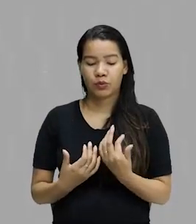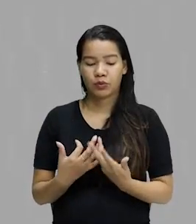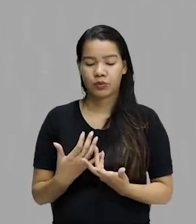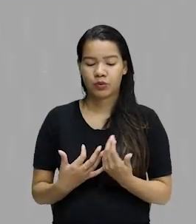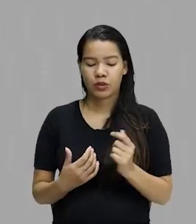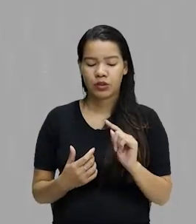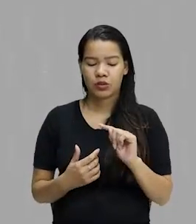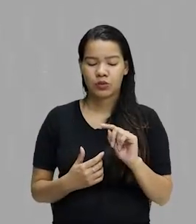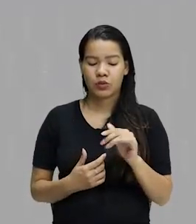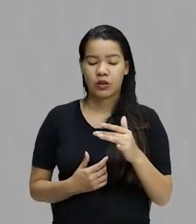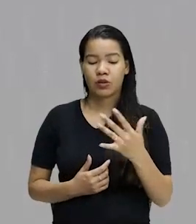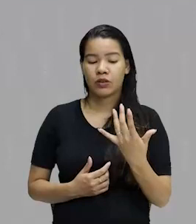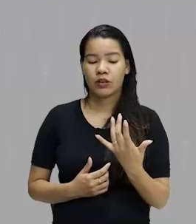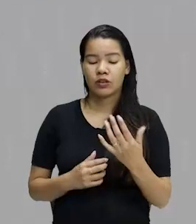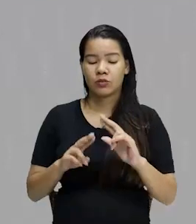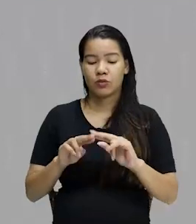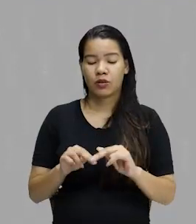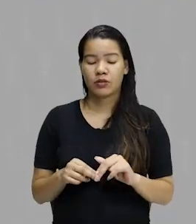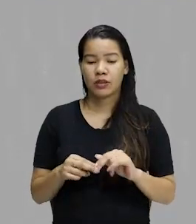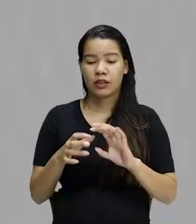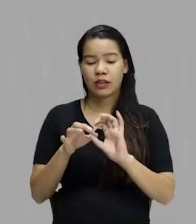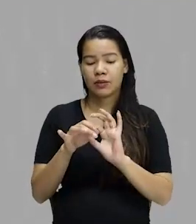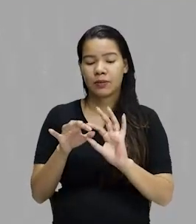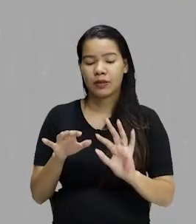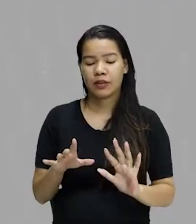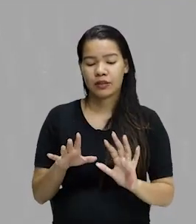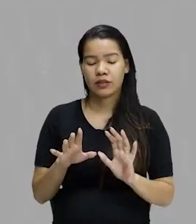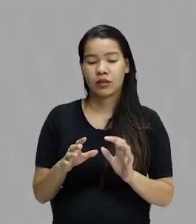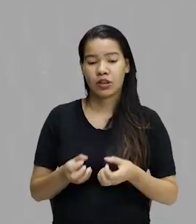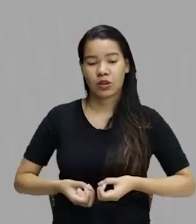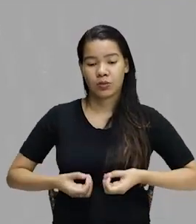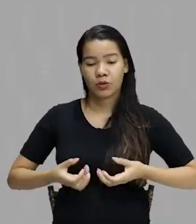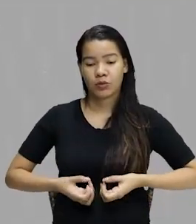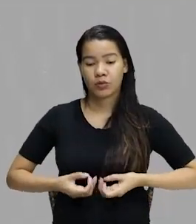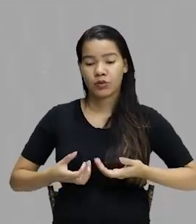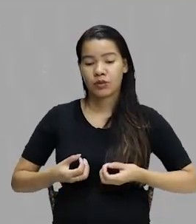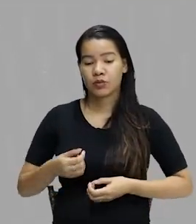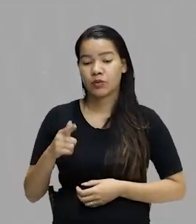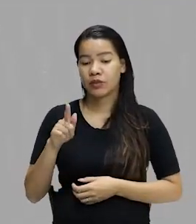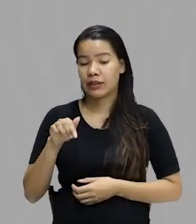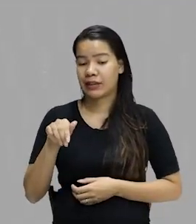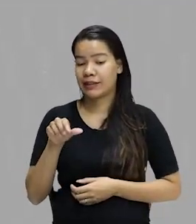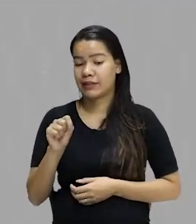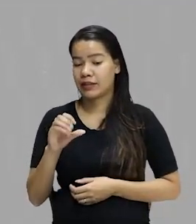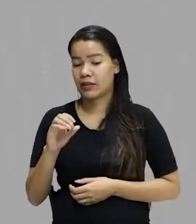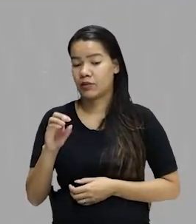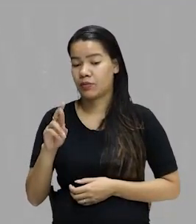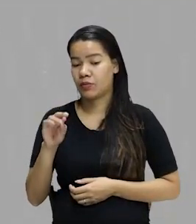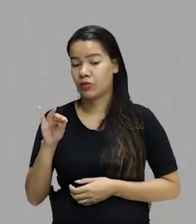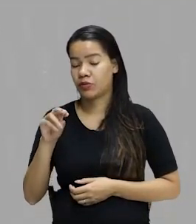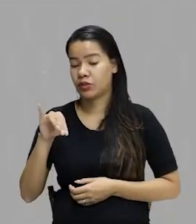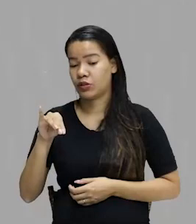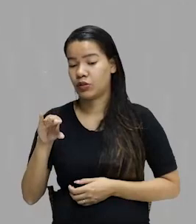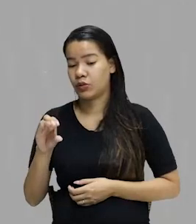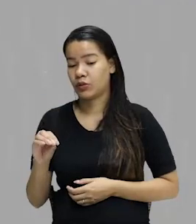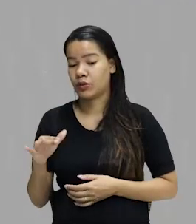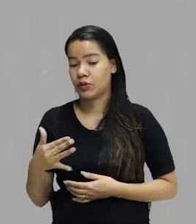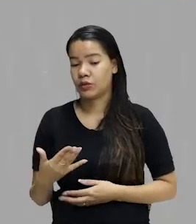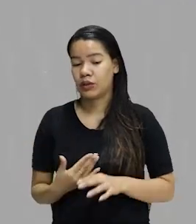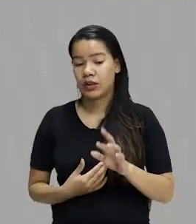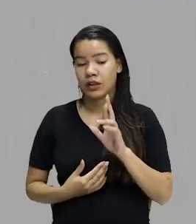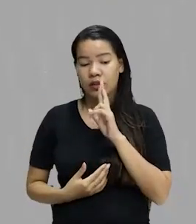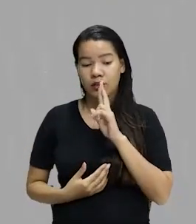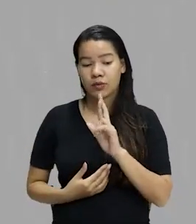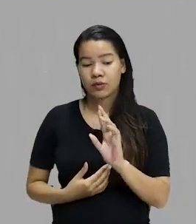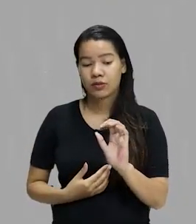se deve à liberação, à produção do gás carbônico. Então, a alternativa correta, a letra A.